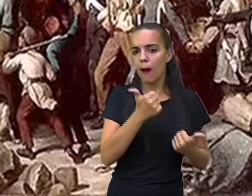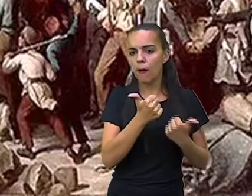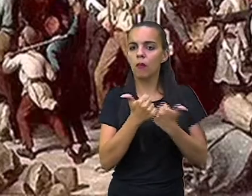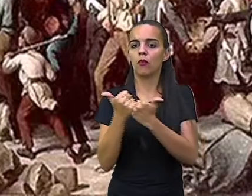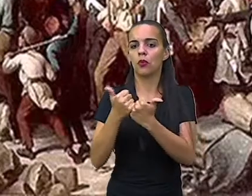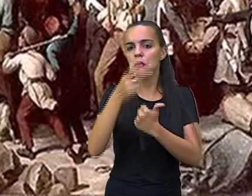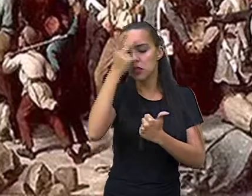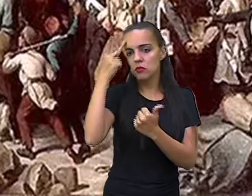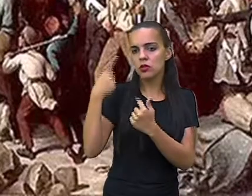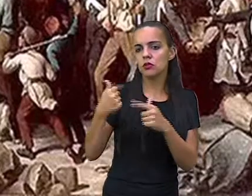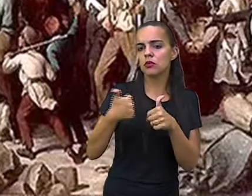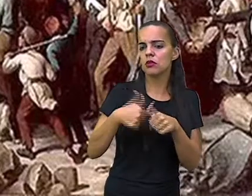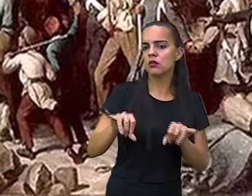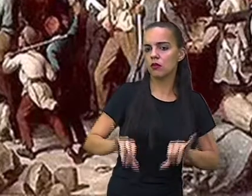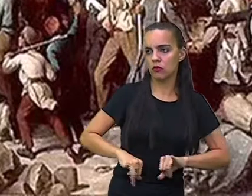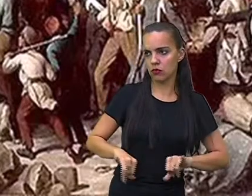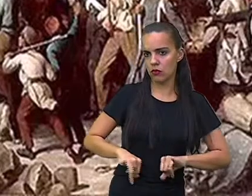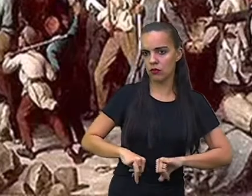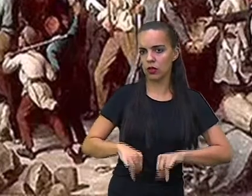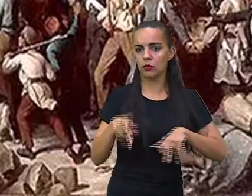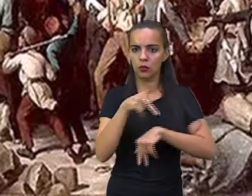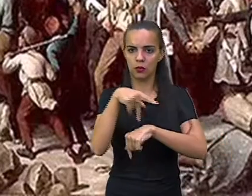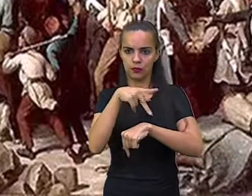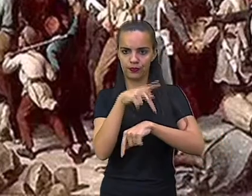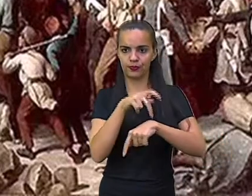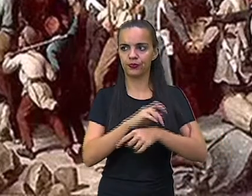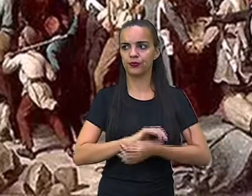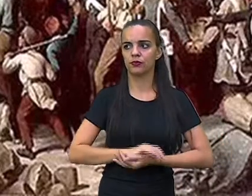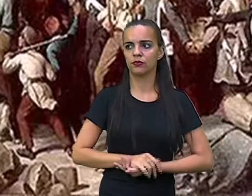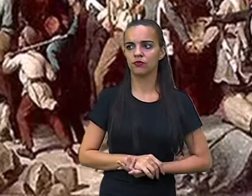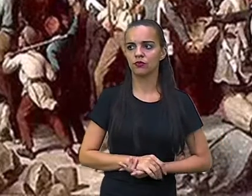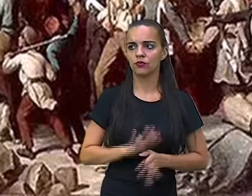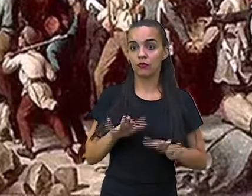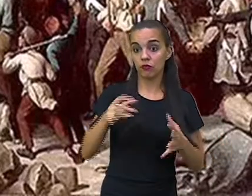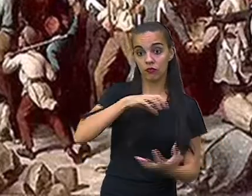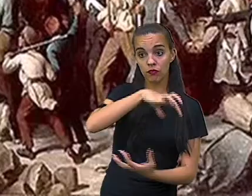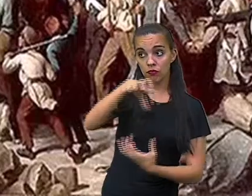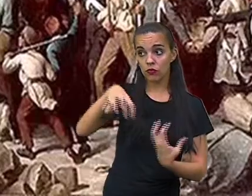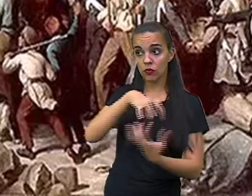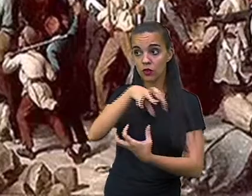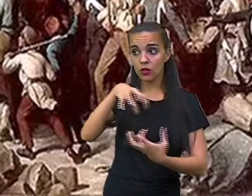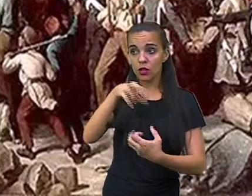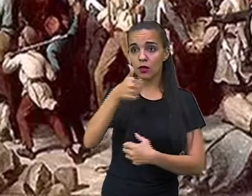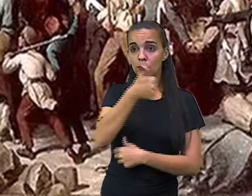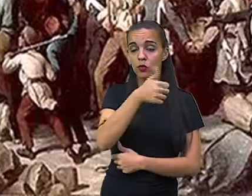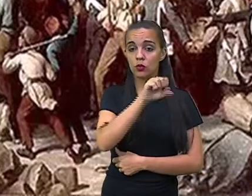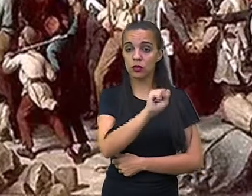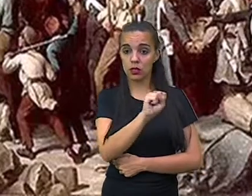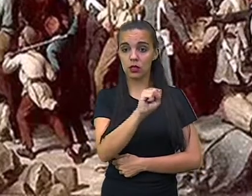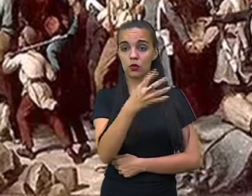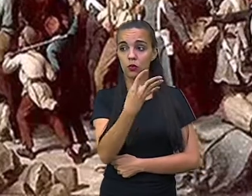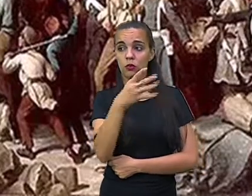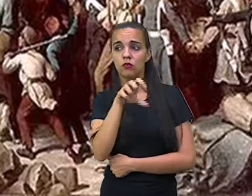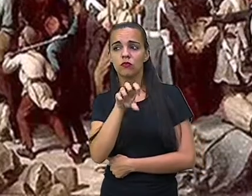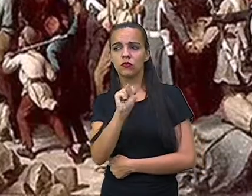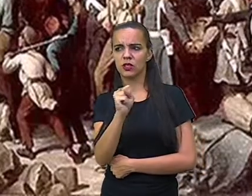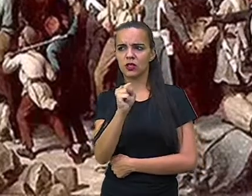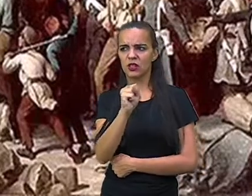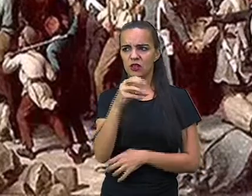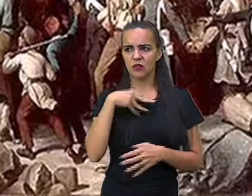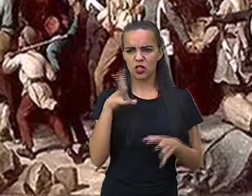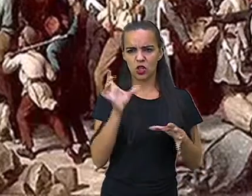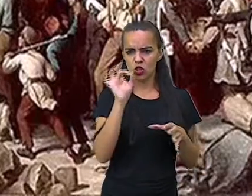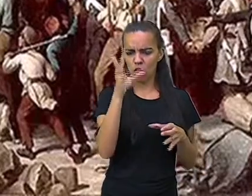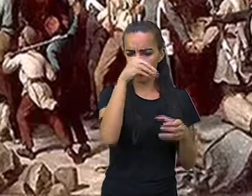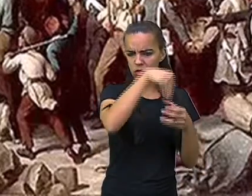em 1848. A Revolução de 1848 é central, não só na história